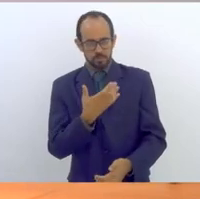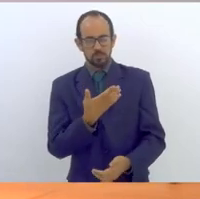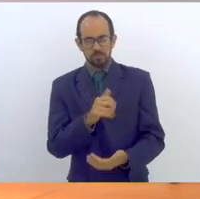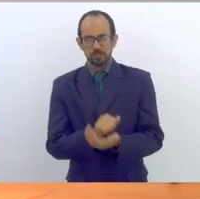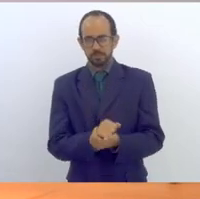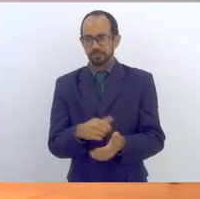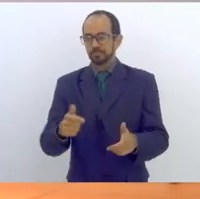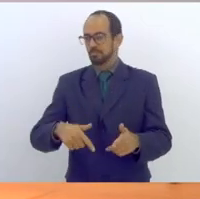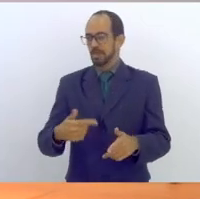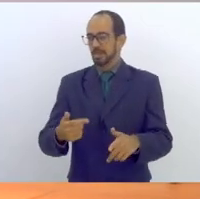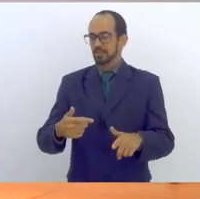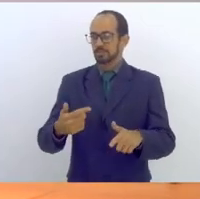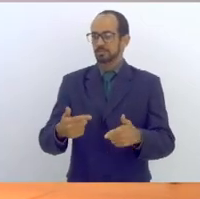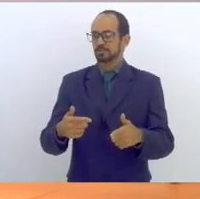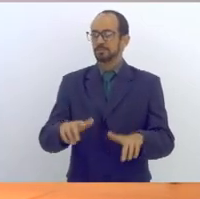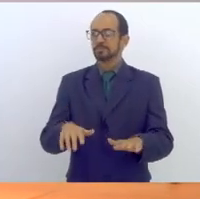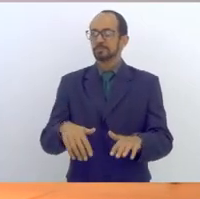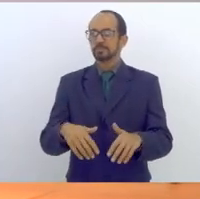porque